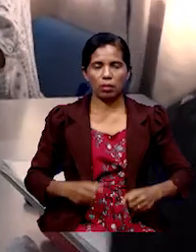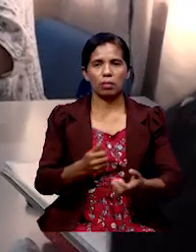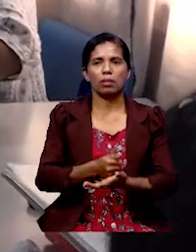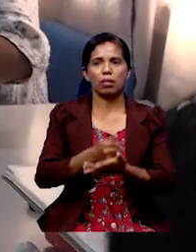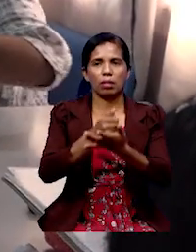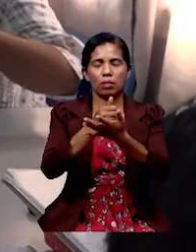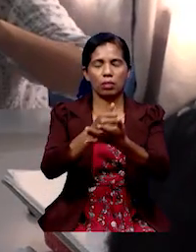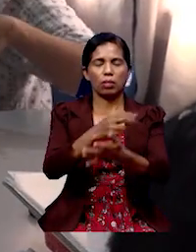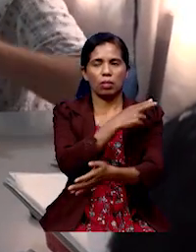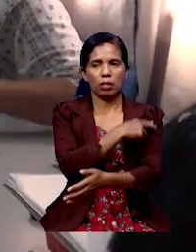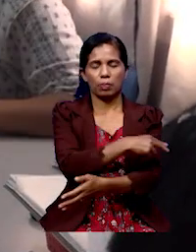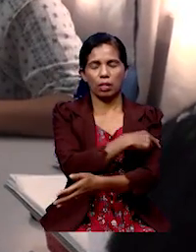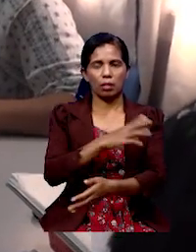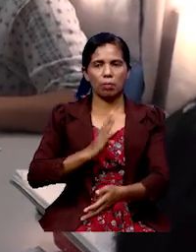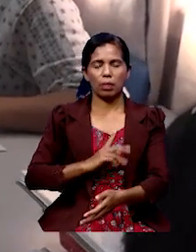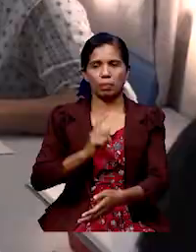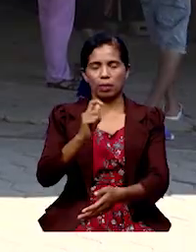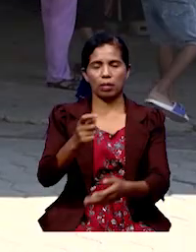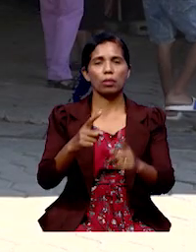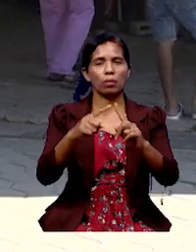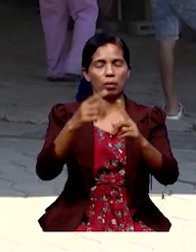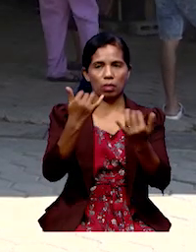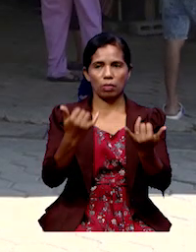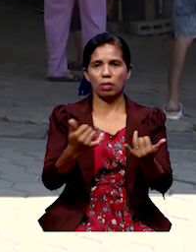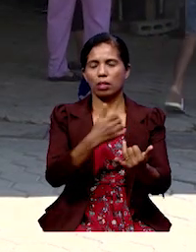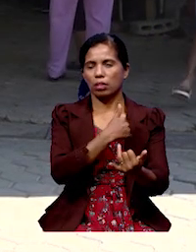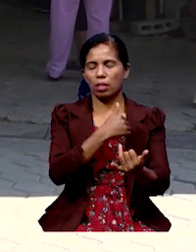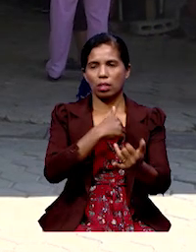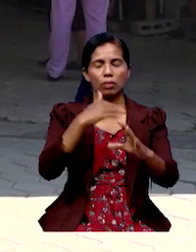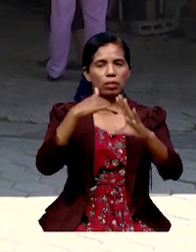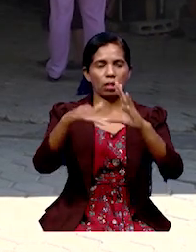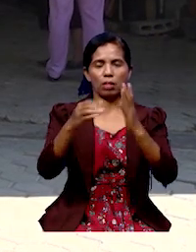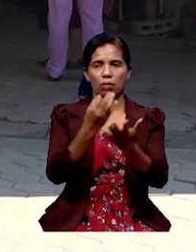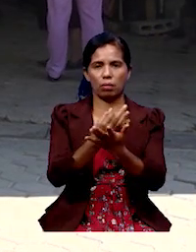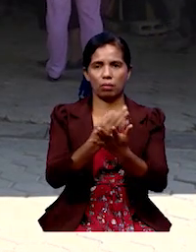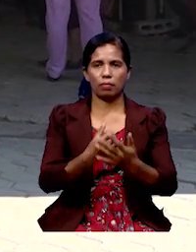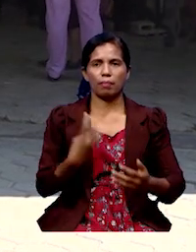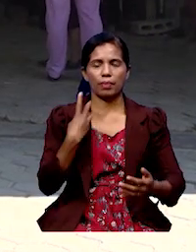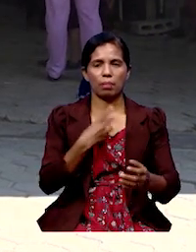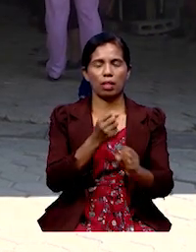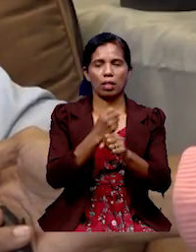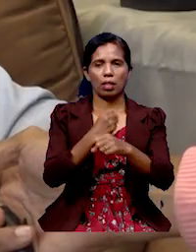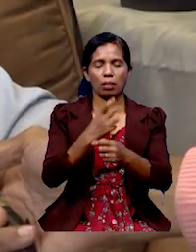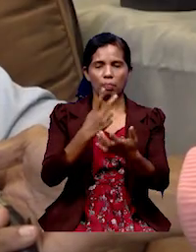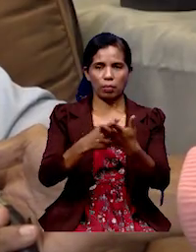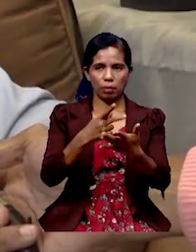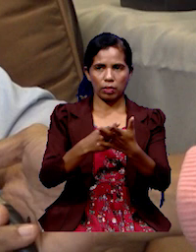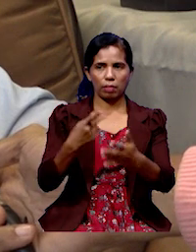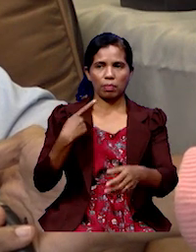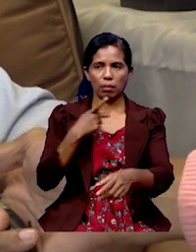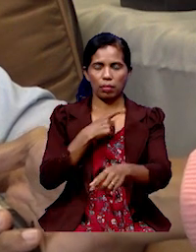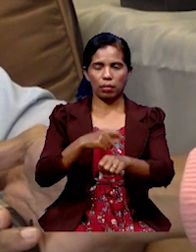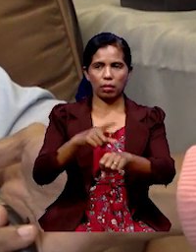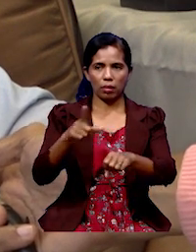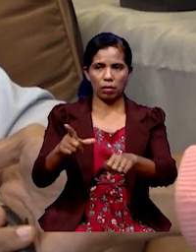apoia clínica Bairupite, mai beto agora se deu transfere. Hal proposta ba Parlamento rode husi pedido